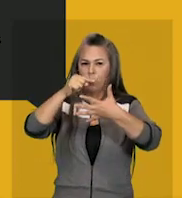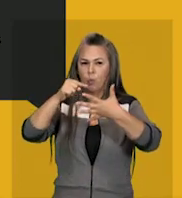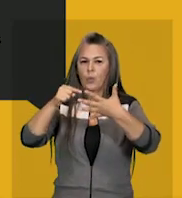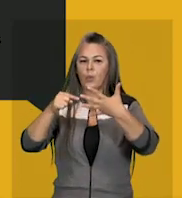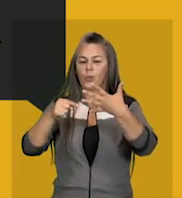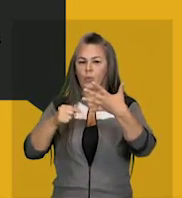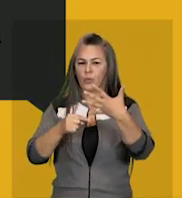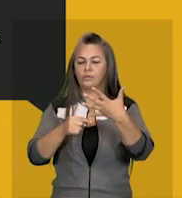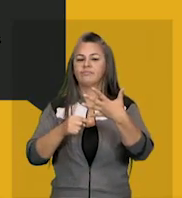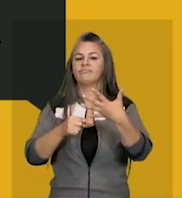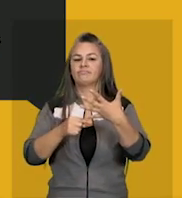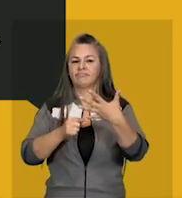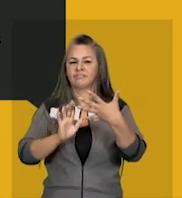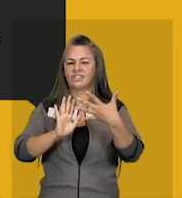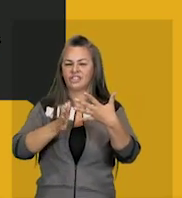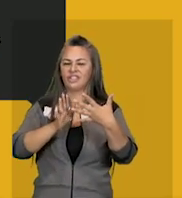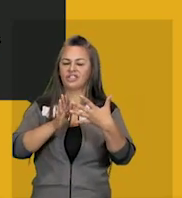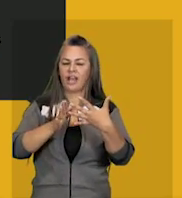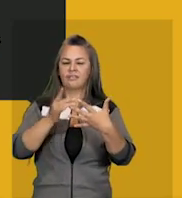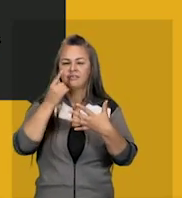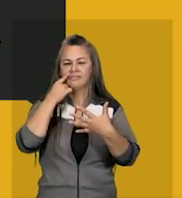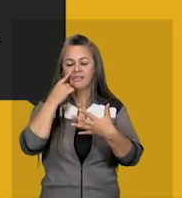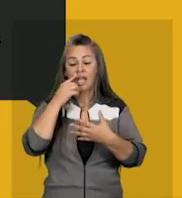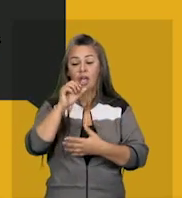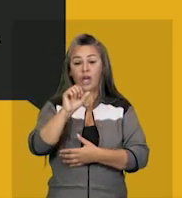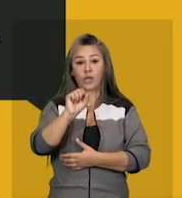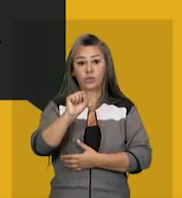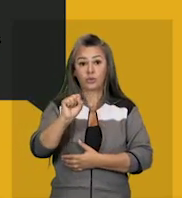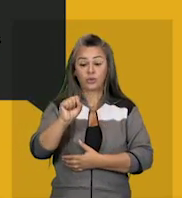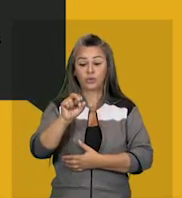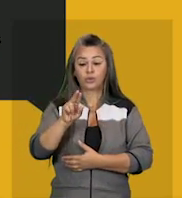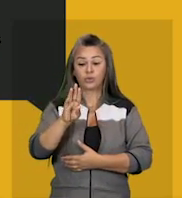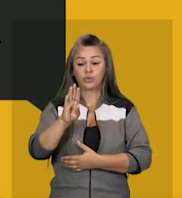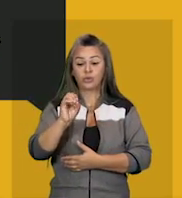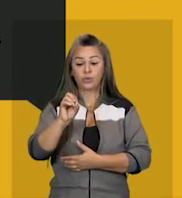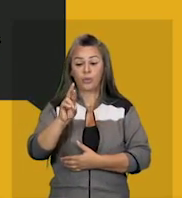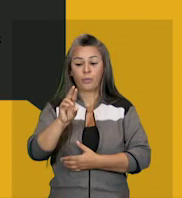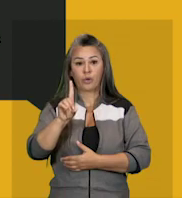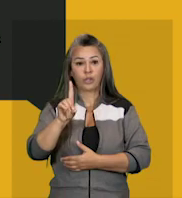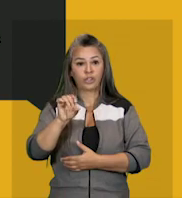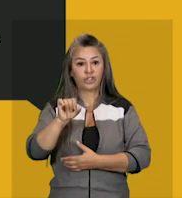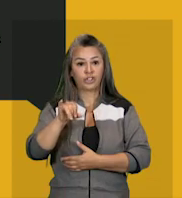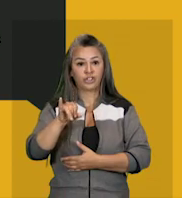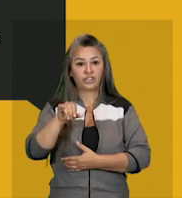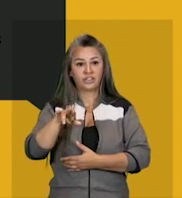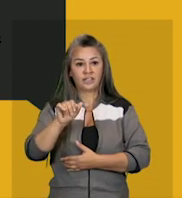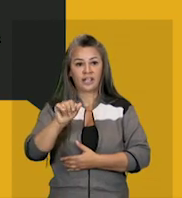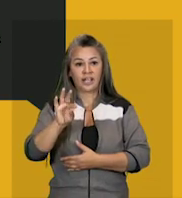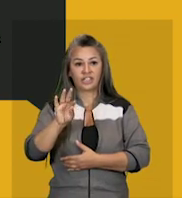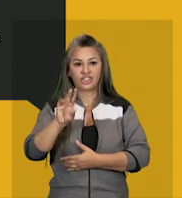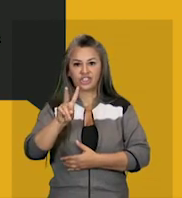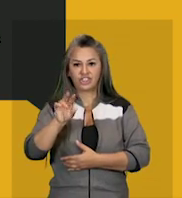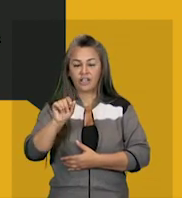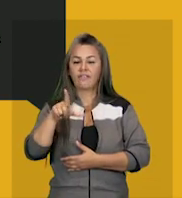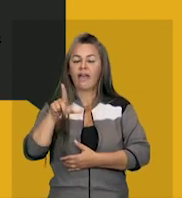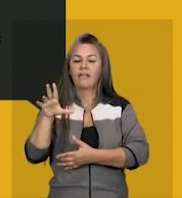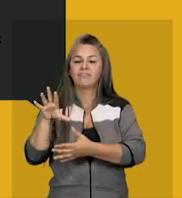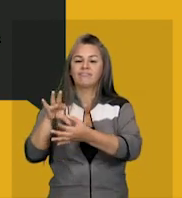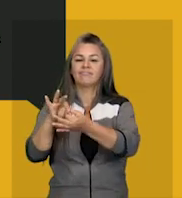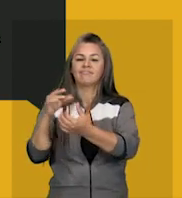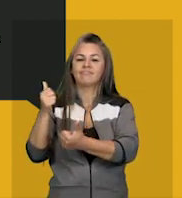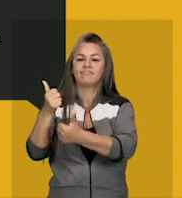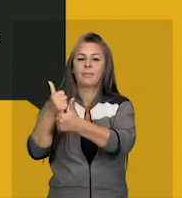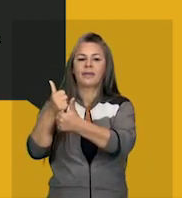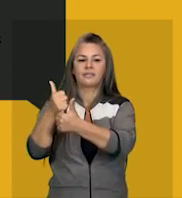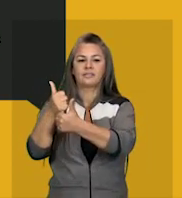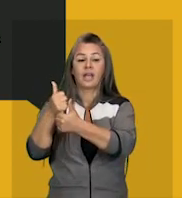e subordinativas. O nome já fala, subordinativa. Uma depende da outra. E a coordenada